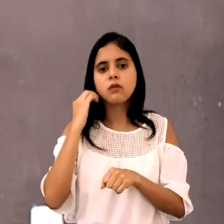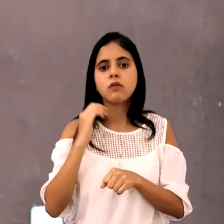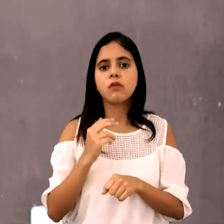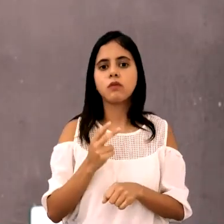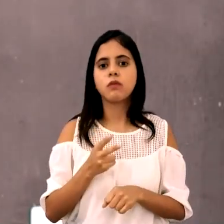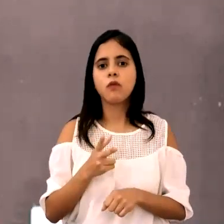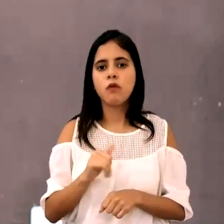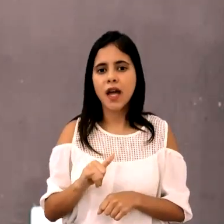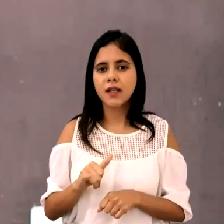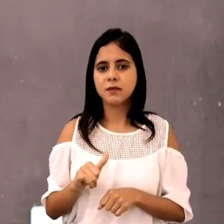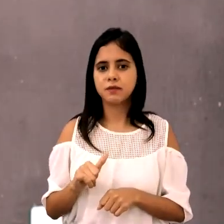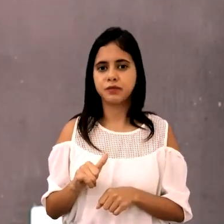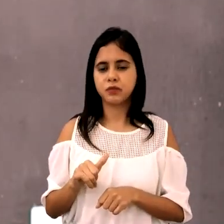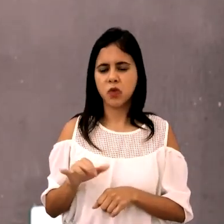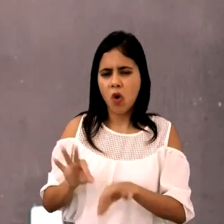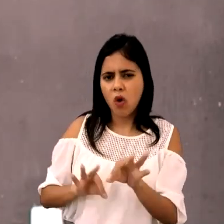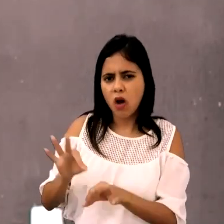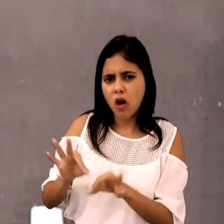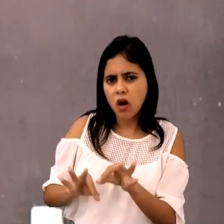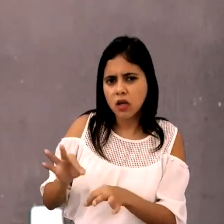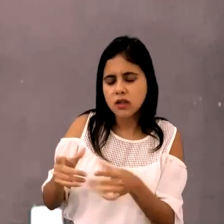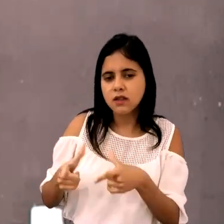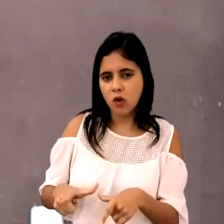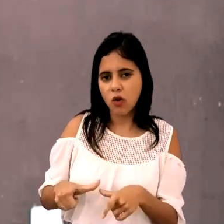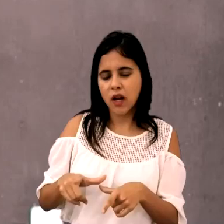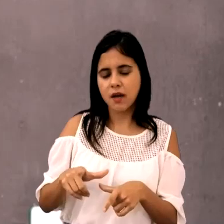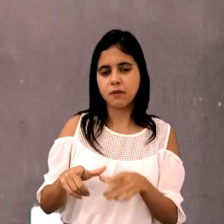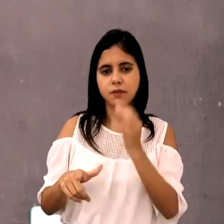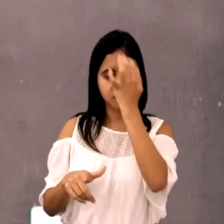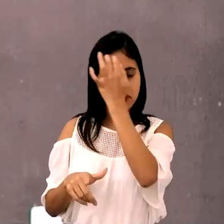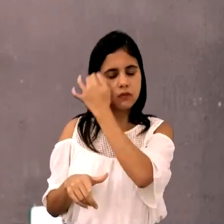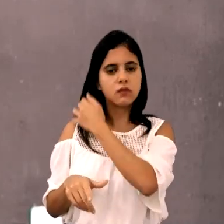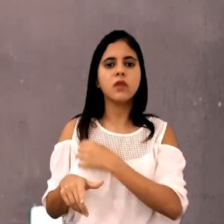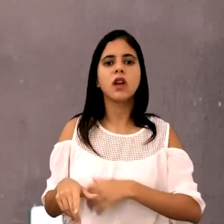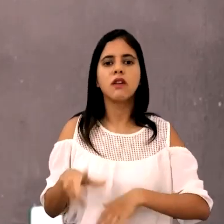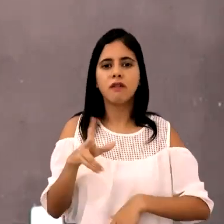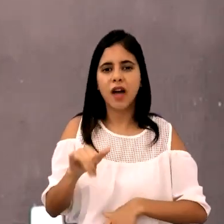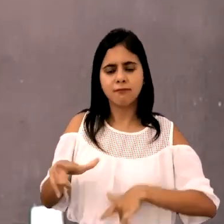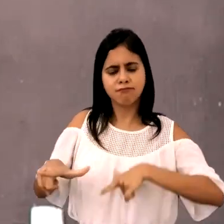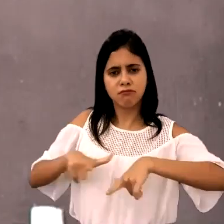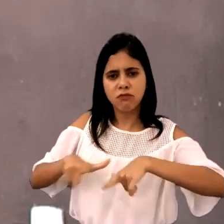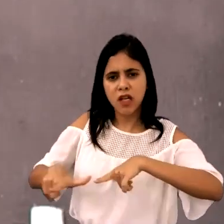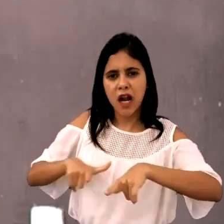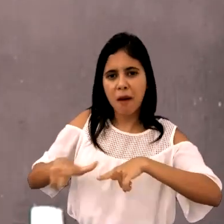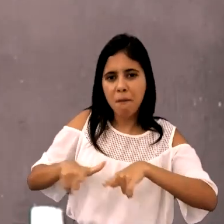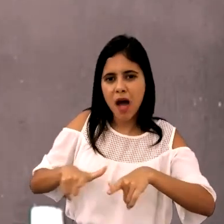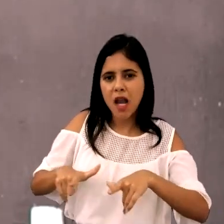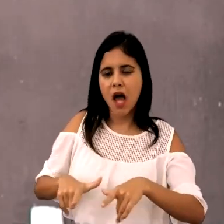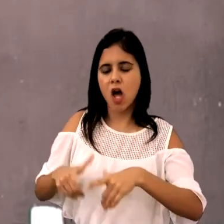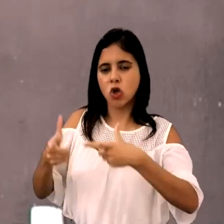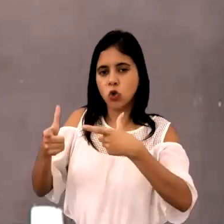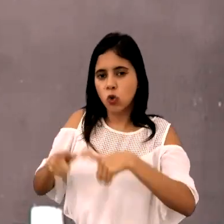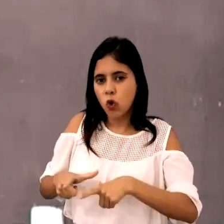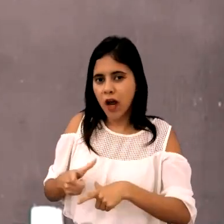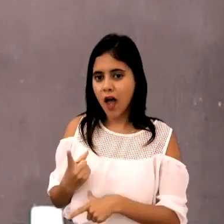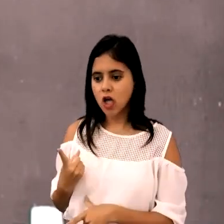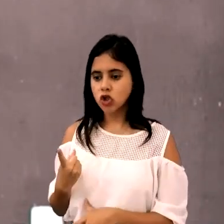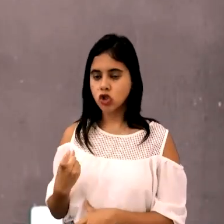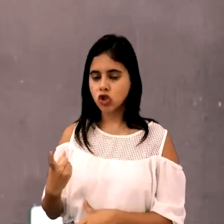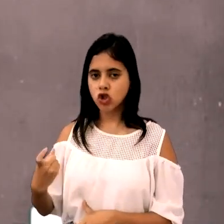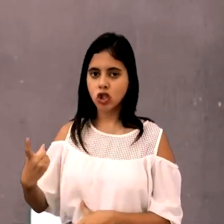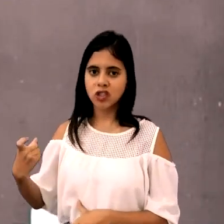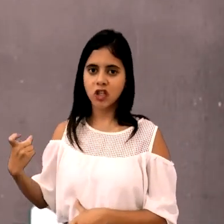estará limpando cevada na eira. Ela sabia que ele estaria trabalhando num lugar isolado das